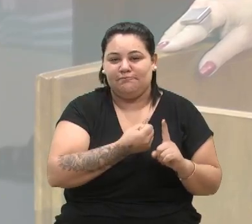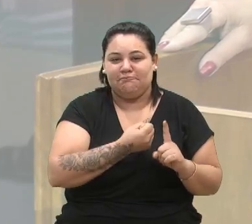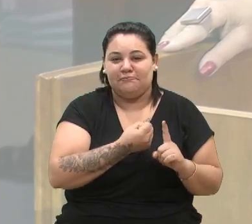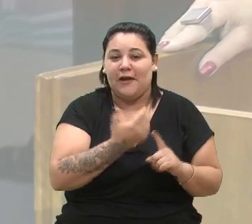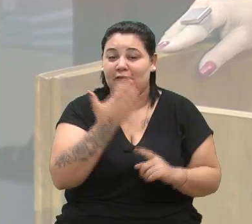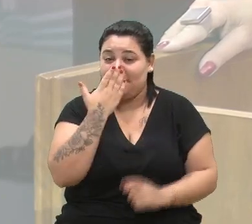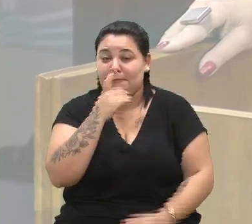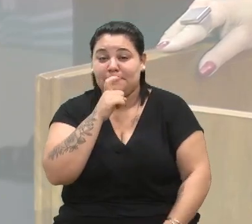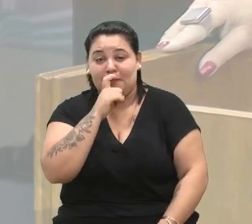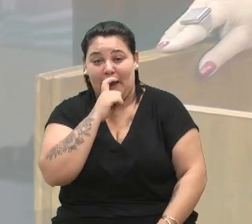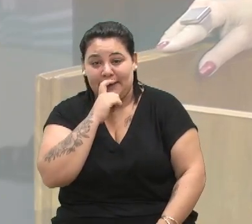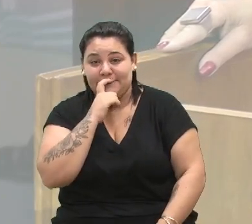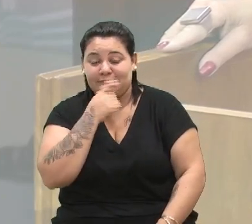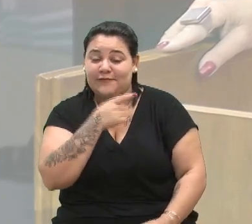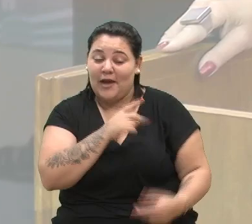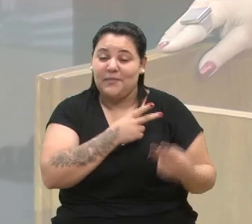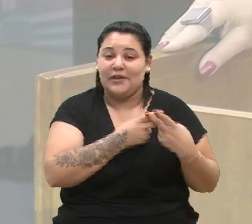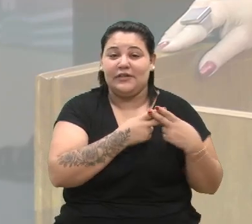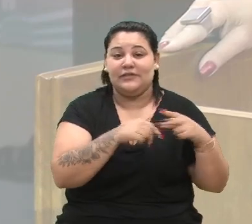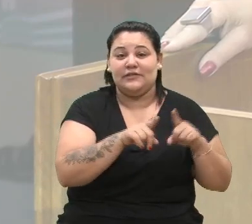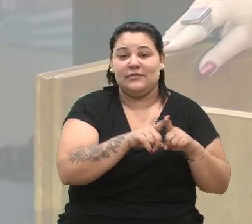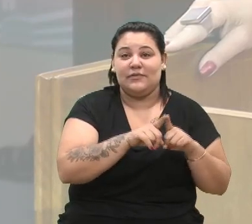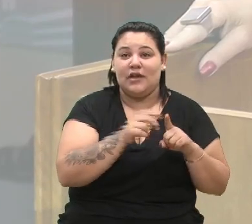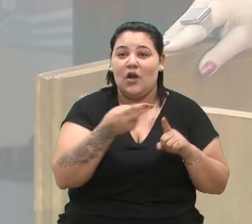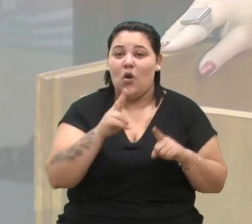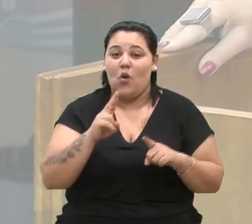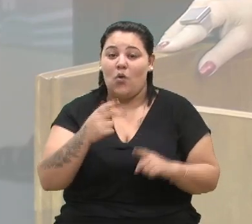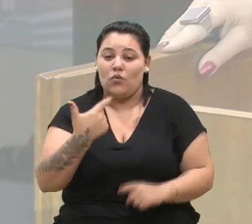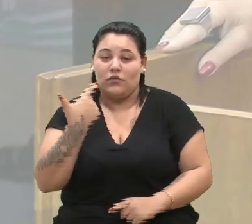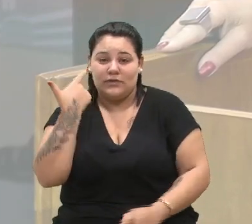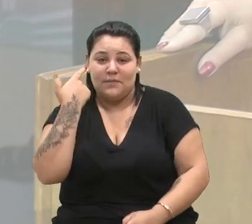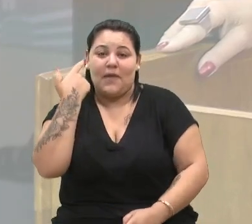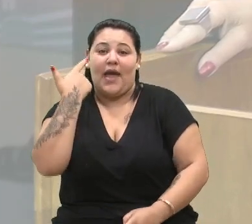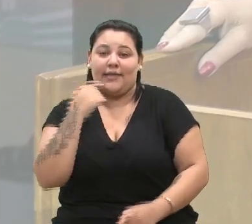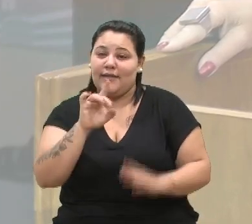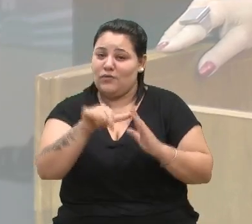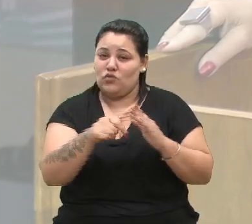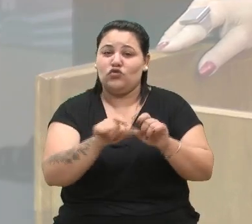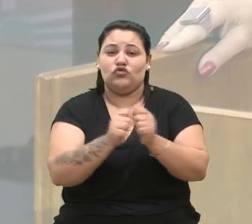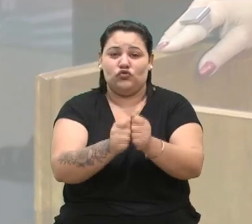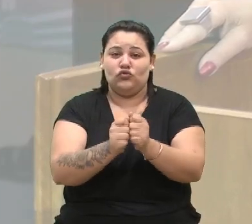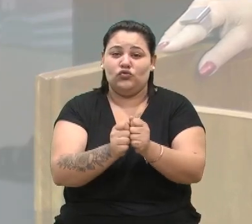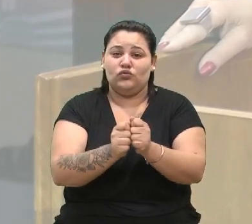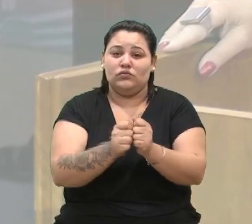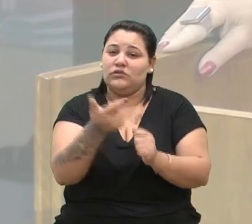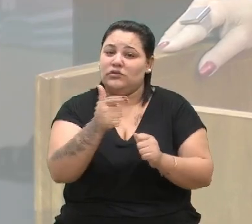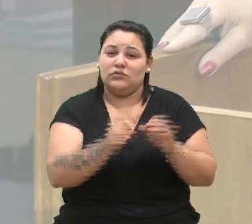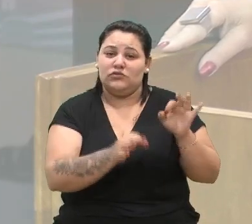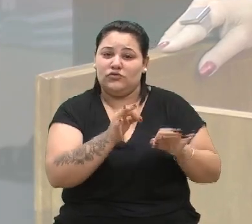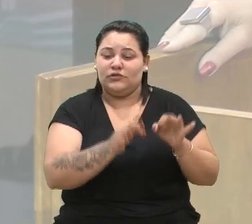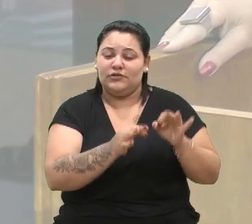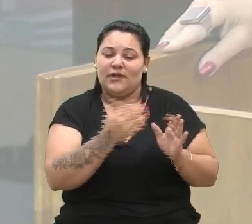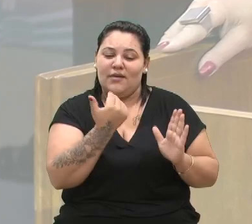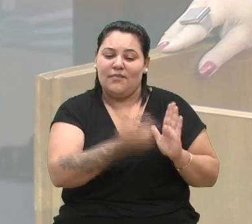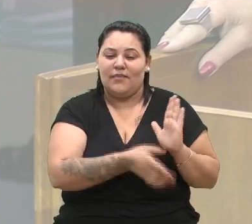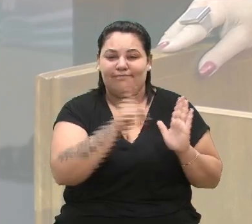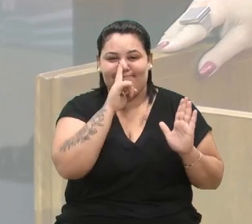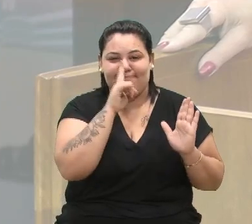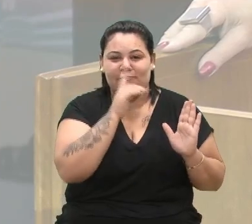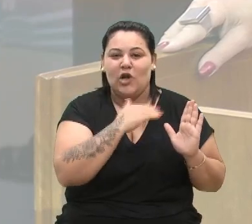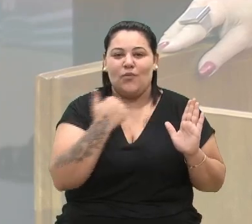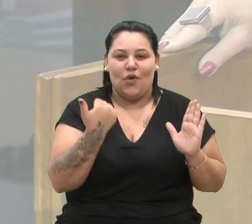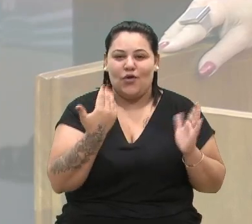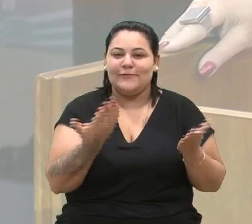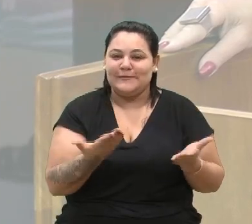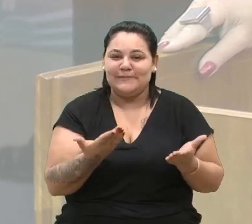pai, muitas vezes o pai vai preso ou se mata ou fica impune e ela perde a mãe dessa maneira. Isso, se não tiver